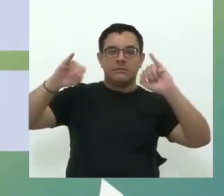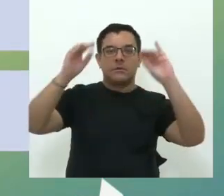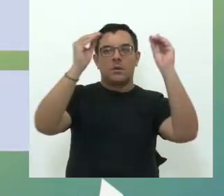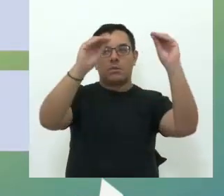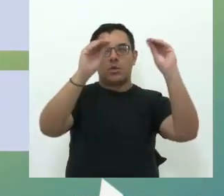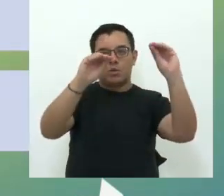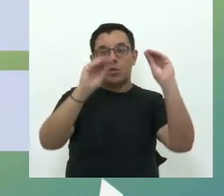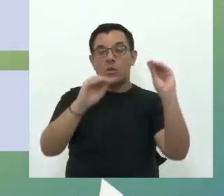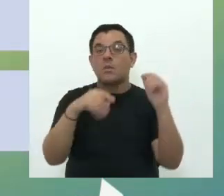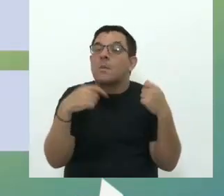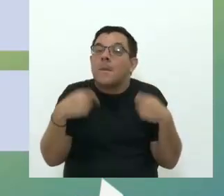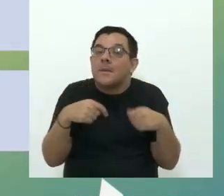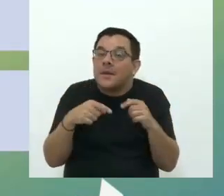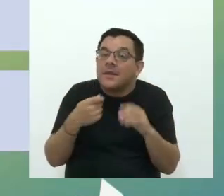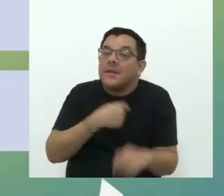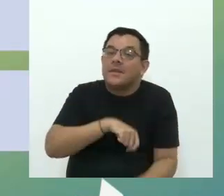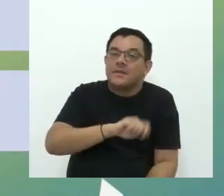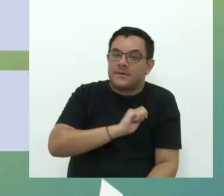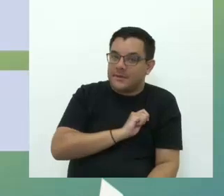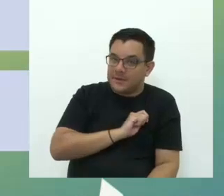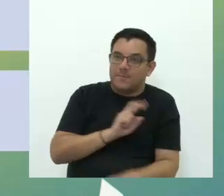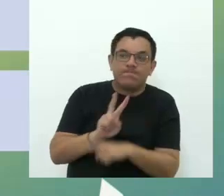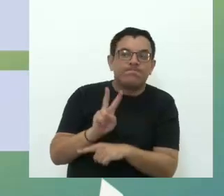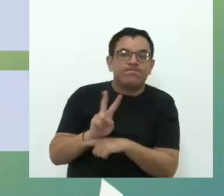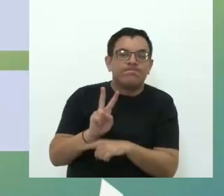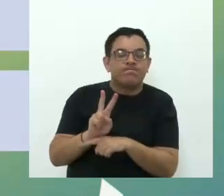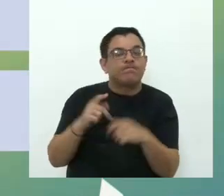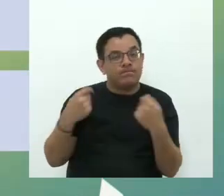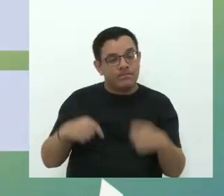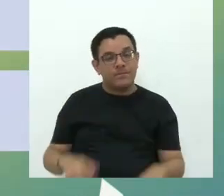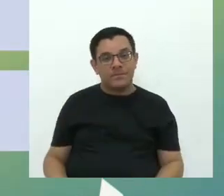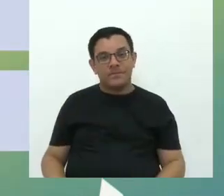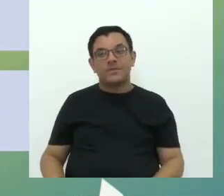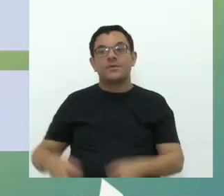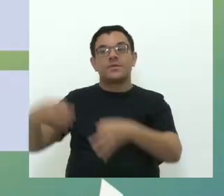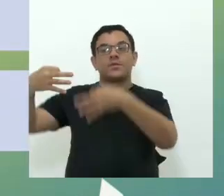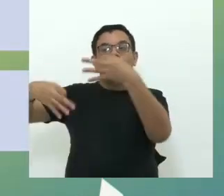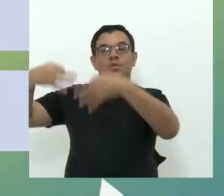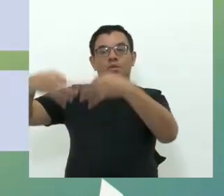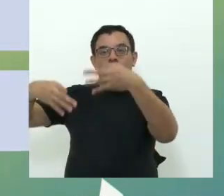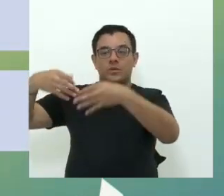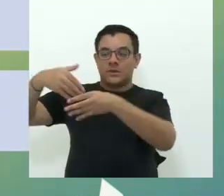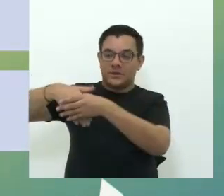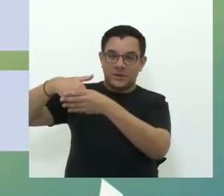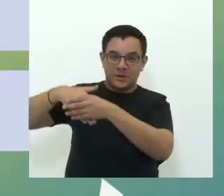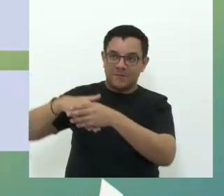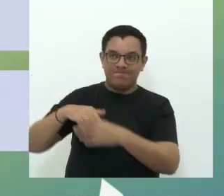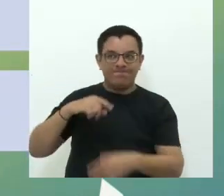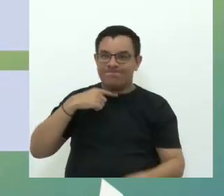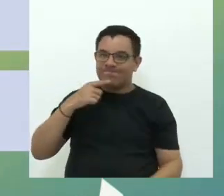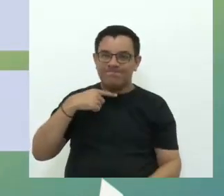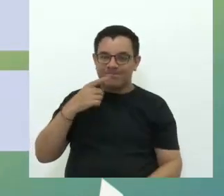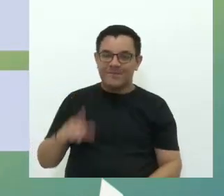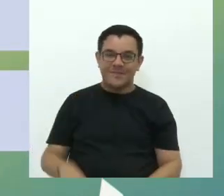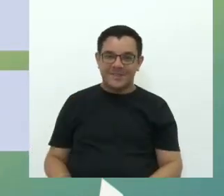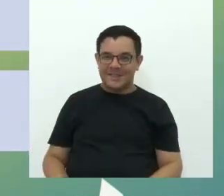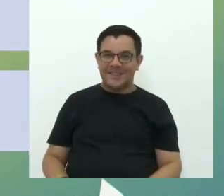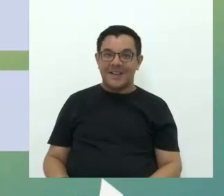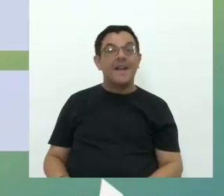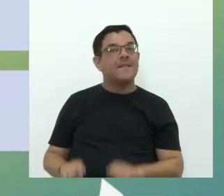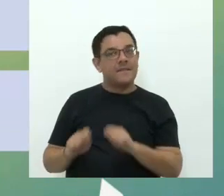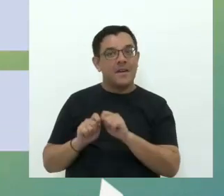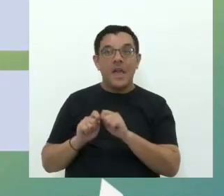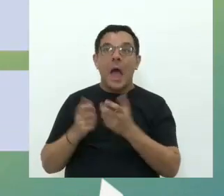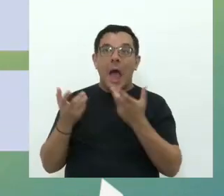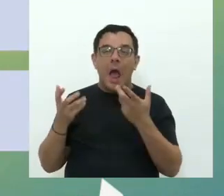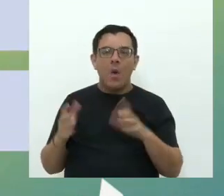transparência precisa do que de fiscalização e controle e a justiça eleitoral sozinha não dá conta e não é que eles não queiram fazer n existe também